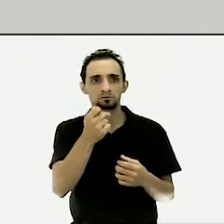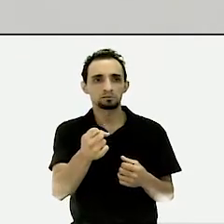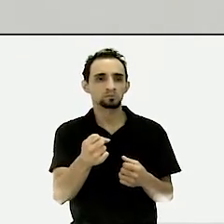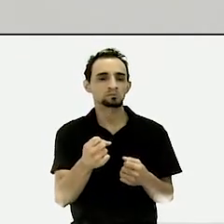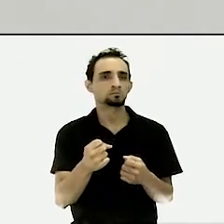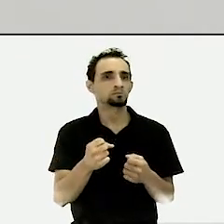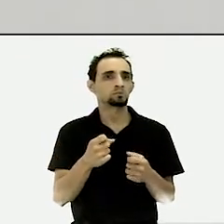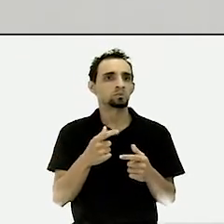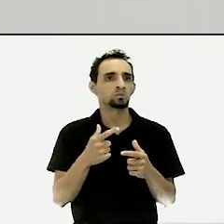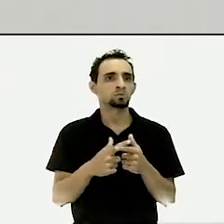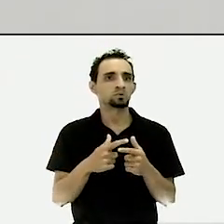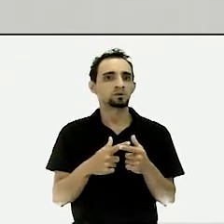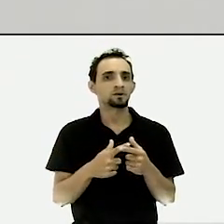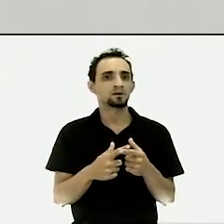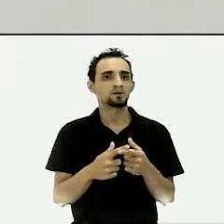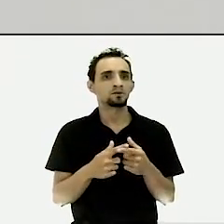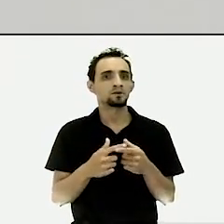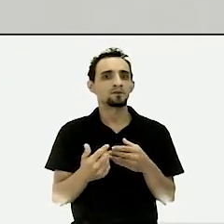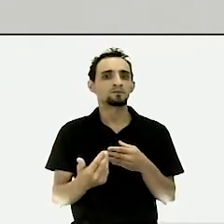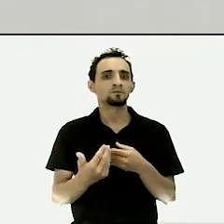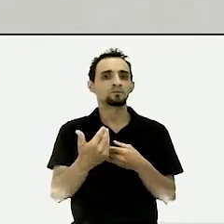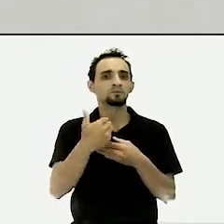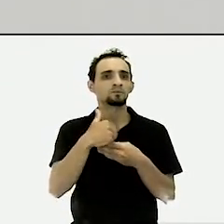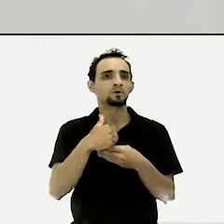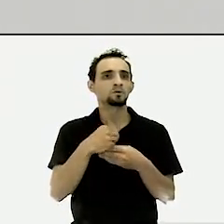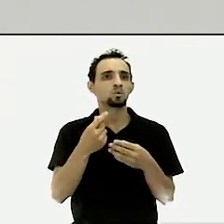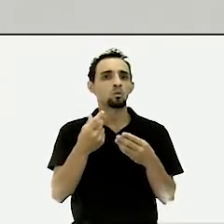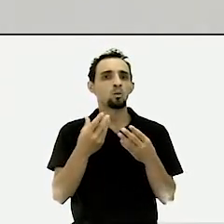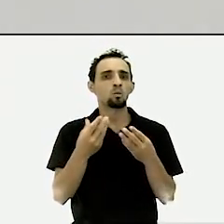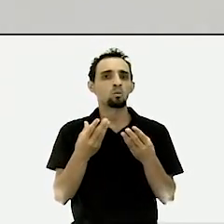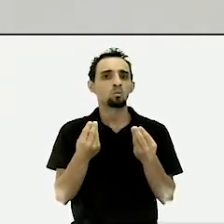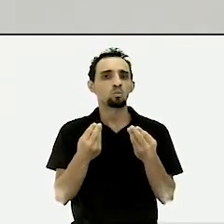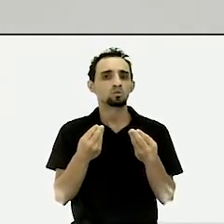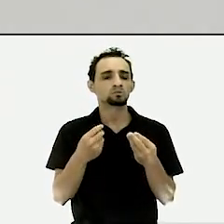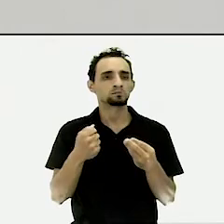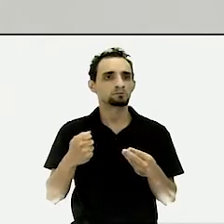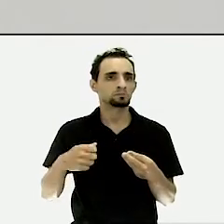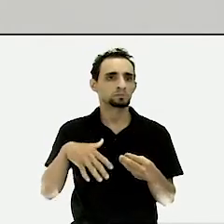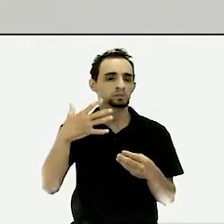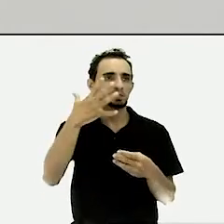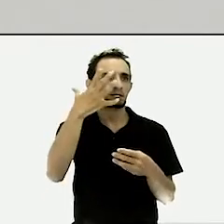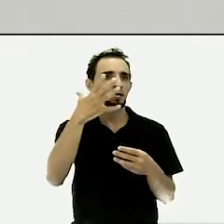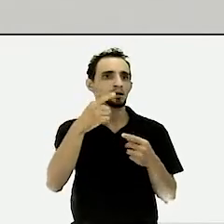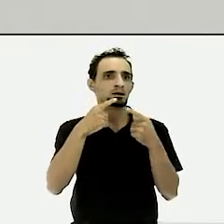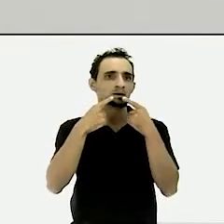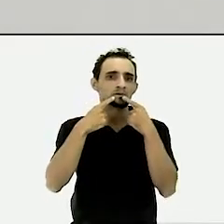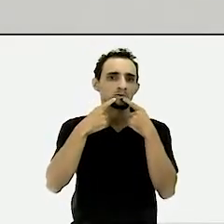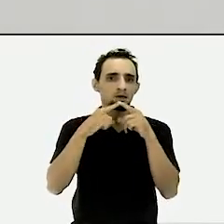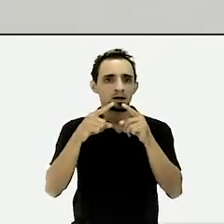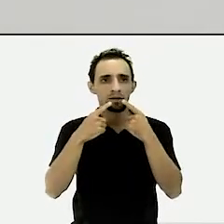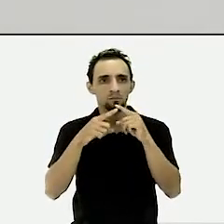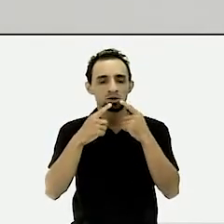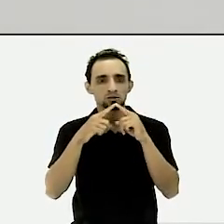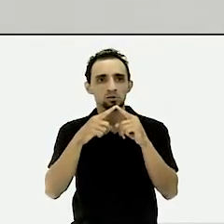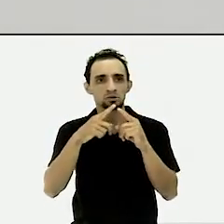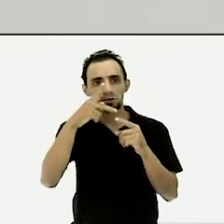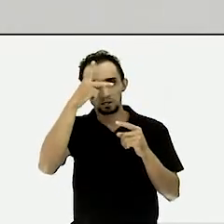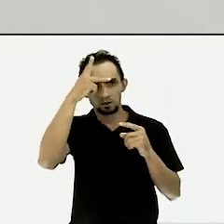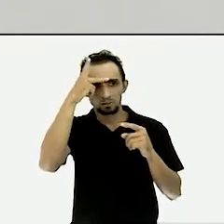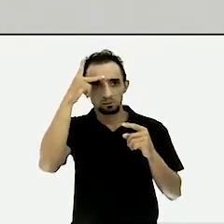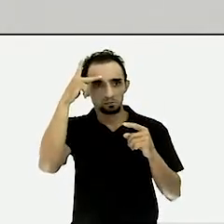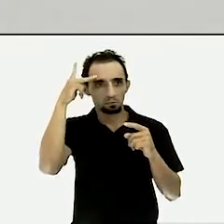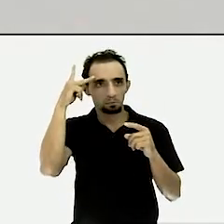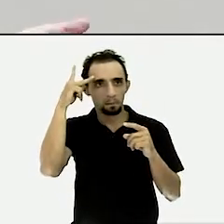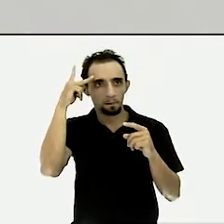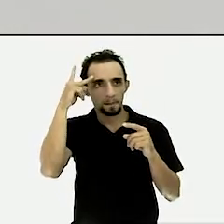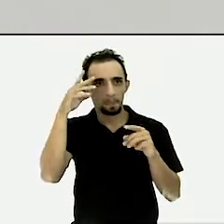discutiu várias vezes, existem várias brechas, né? Sim. E a gente, a olho nu, pouco conhecendo, né? A gente vê que realmente está numa